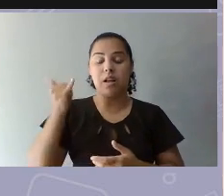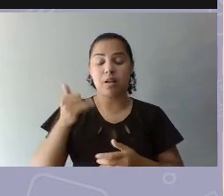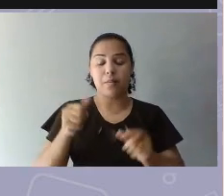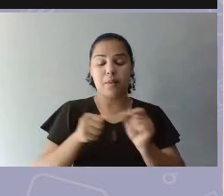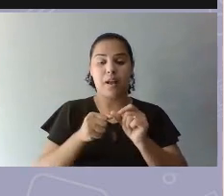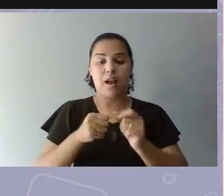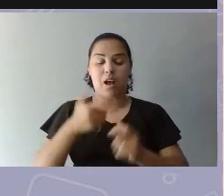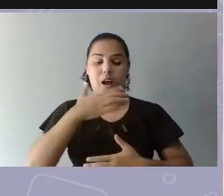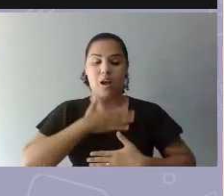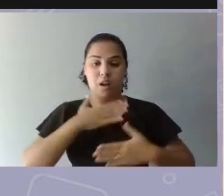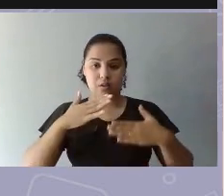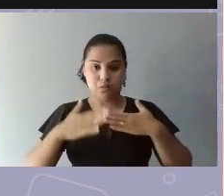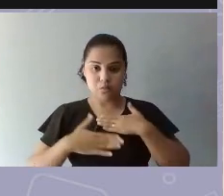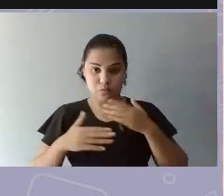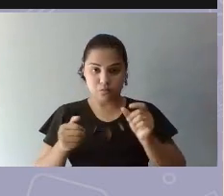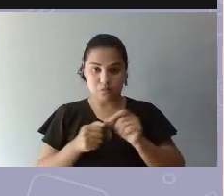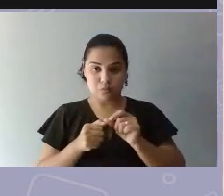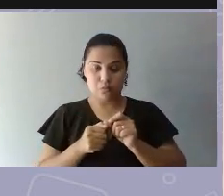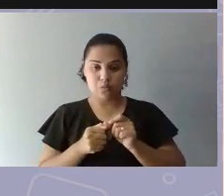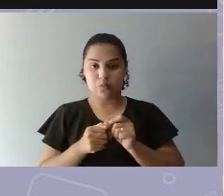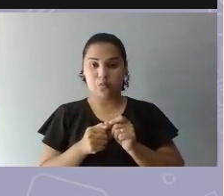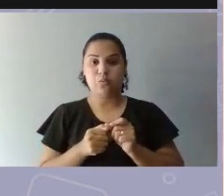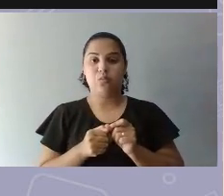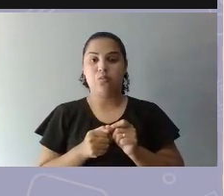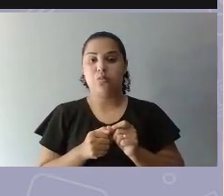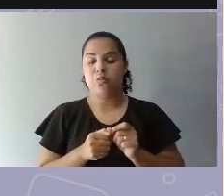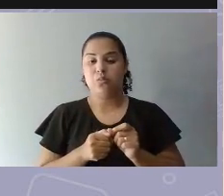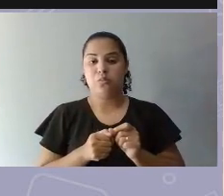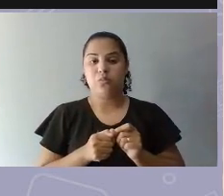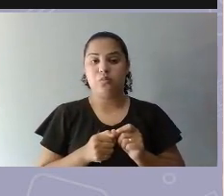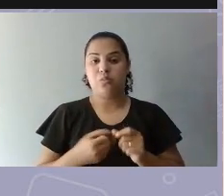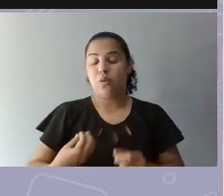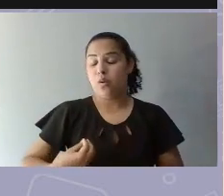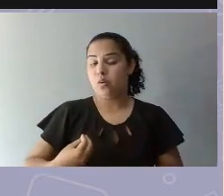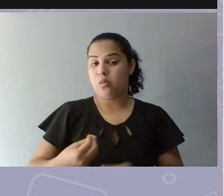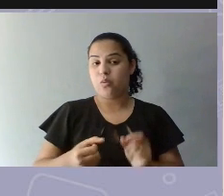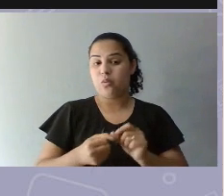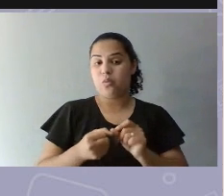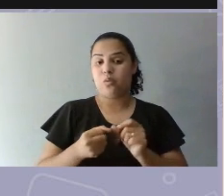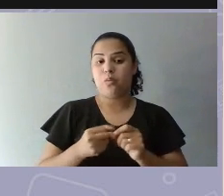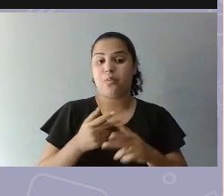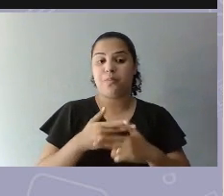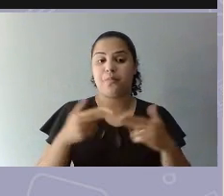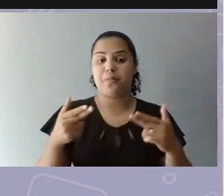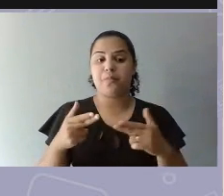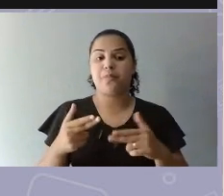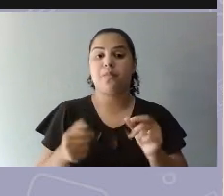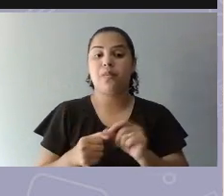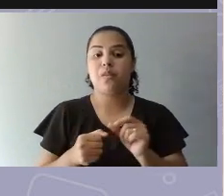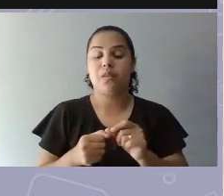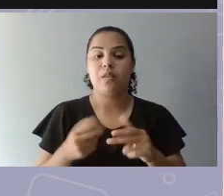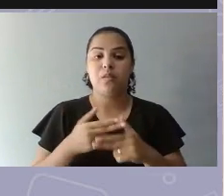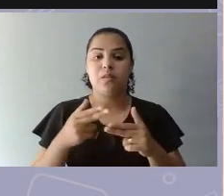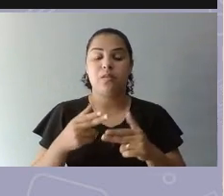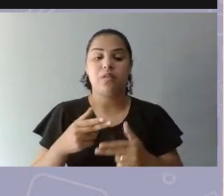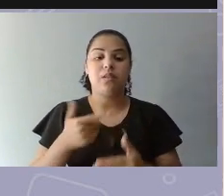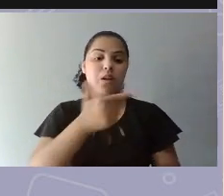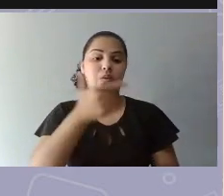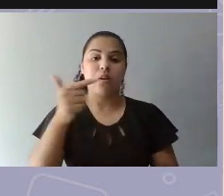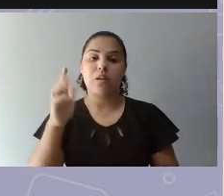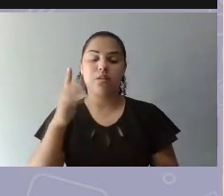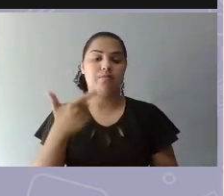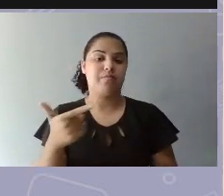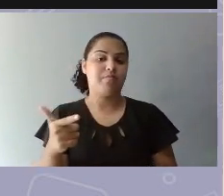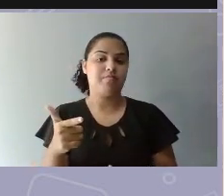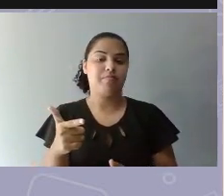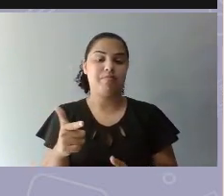a fonte energética de carboidrato para os seres autotróficos já o processo de respiração celular não não é síntese de